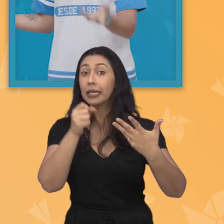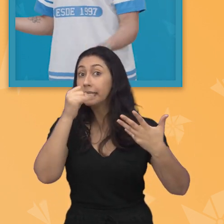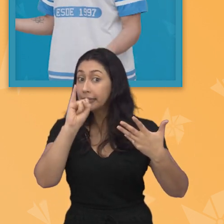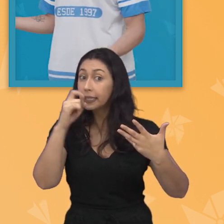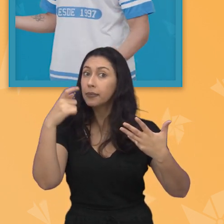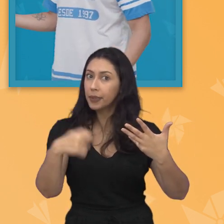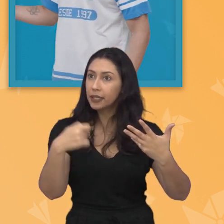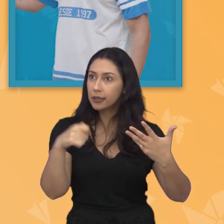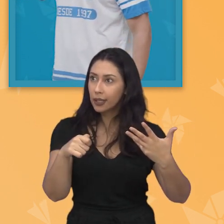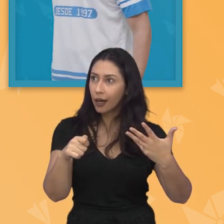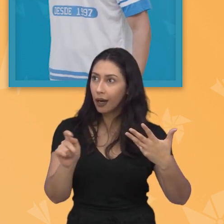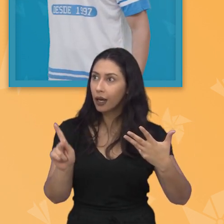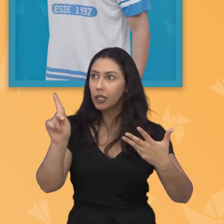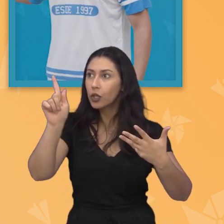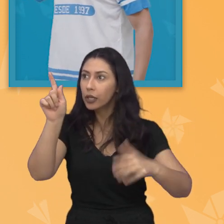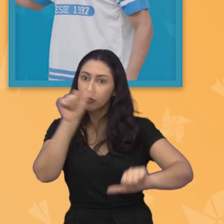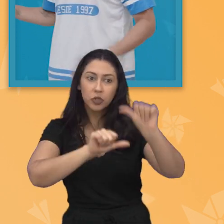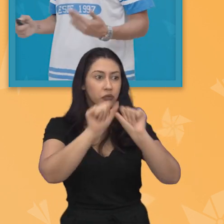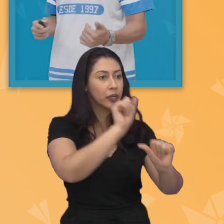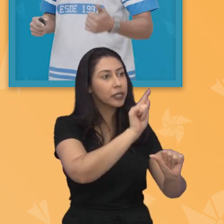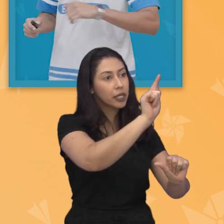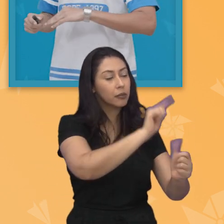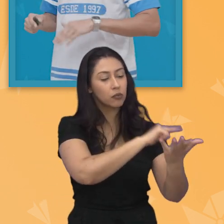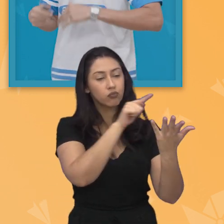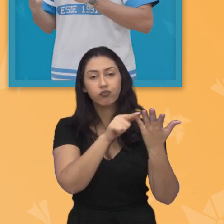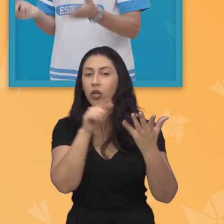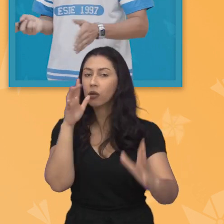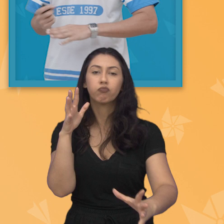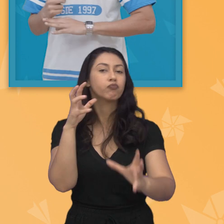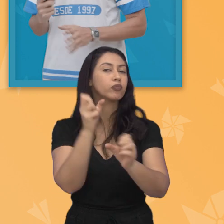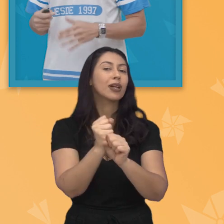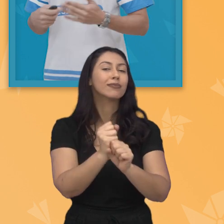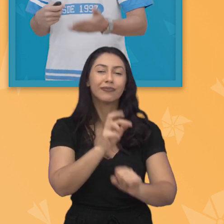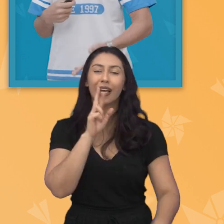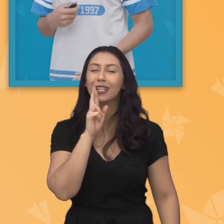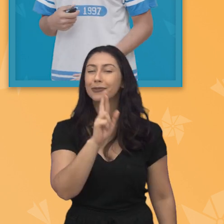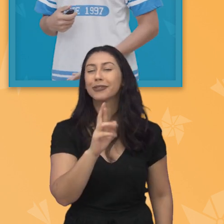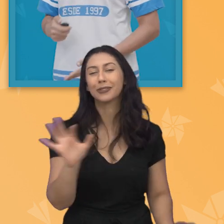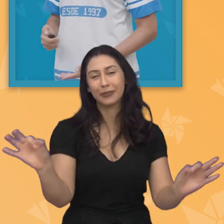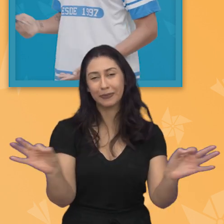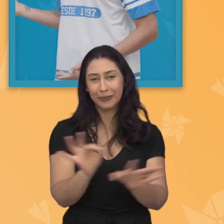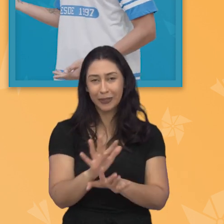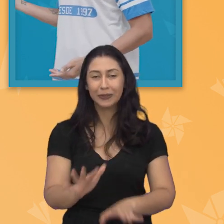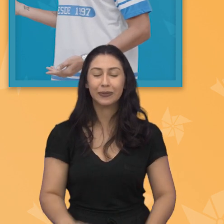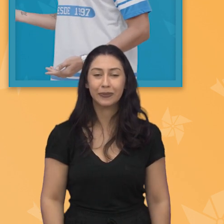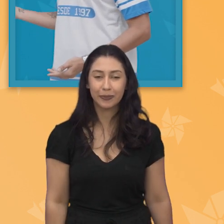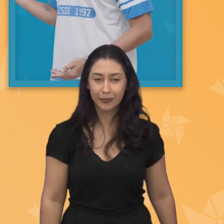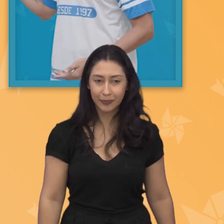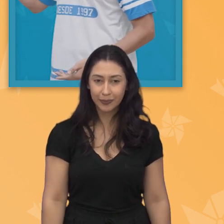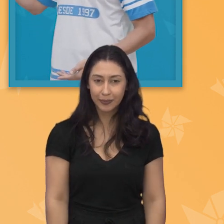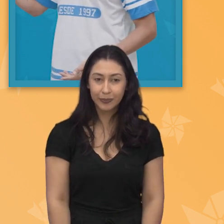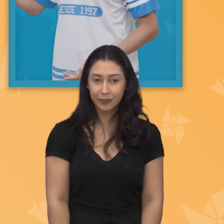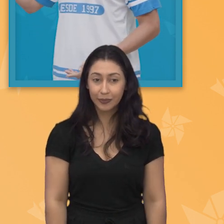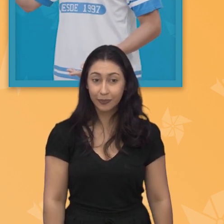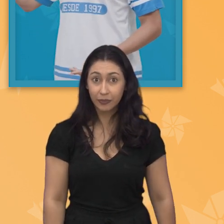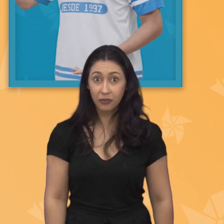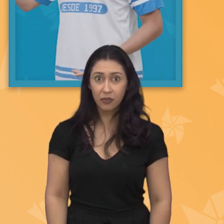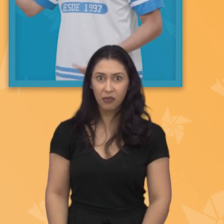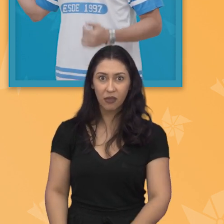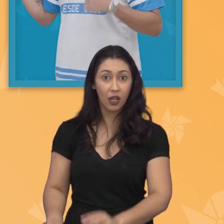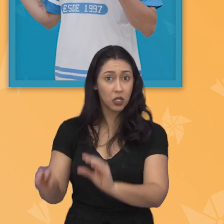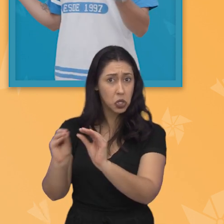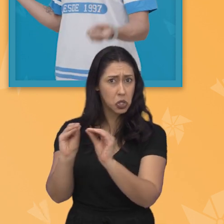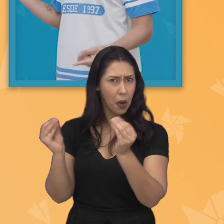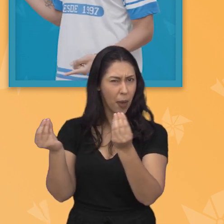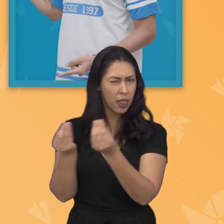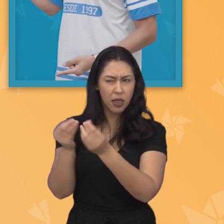necessário, nem sempre é necessário, e calcular a regra de 3 no final, obtendo ali a resposta que a gente deseja. As substâncias